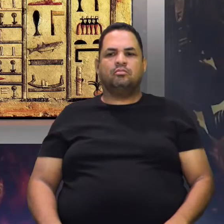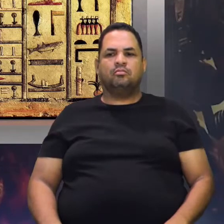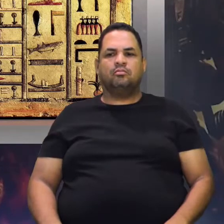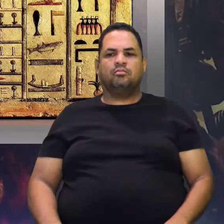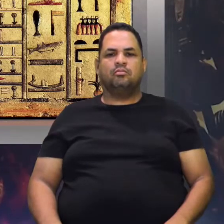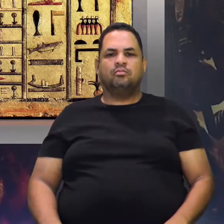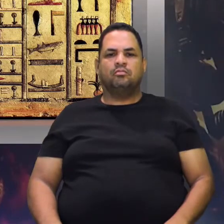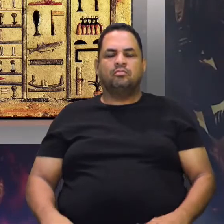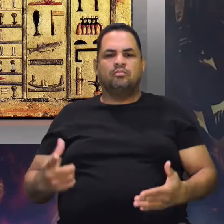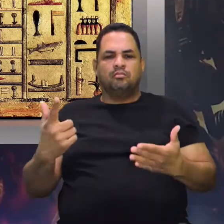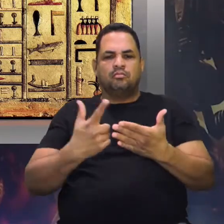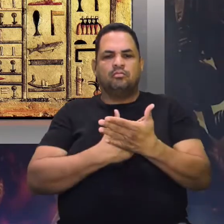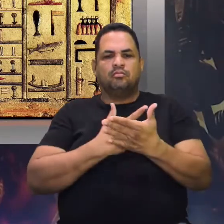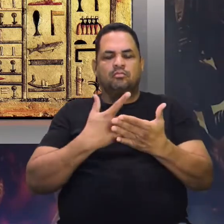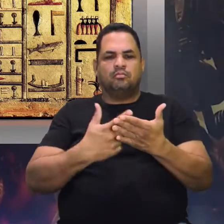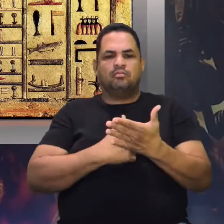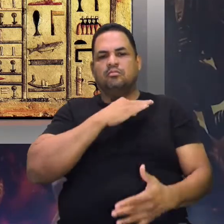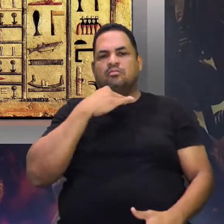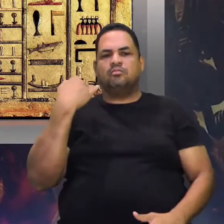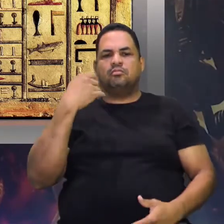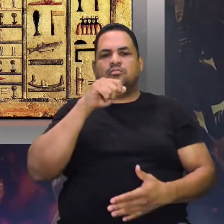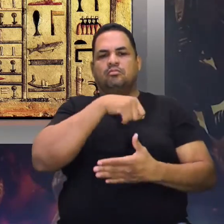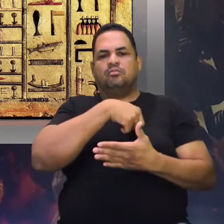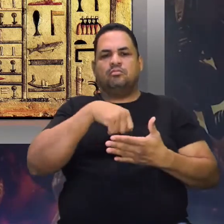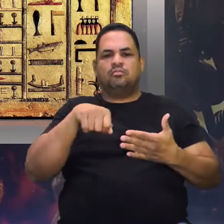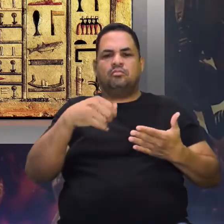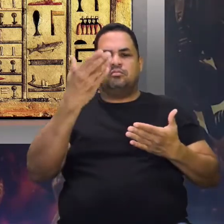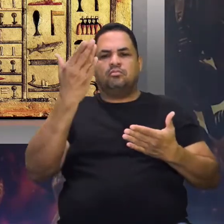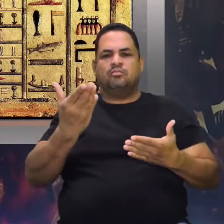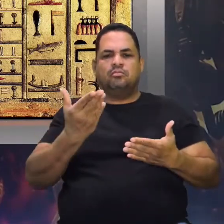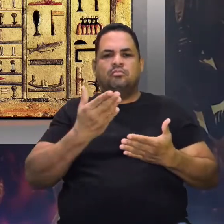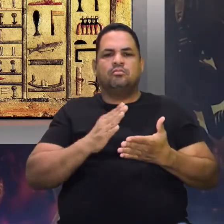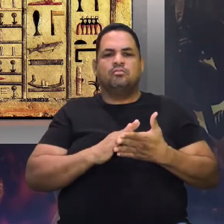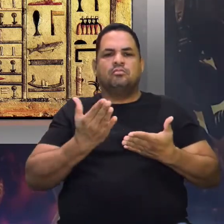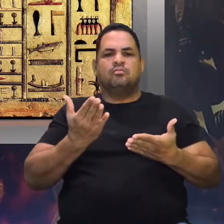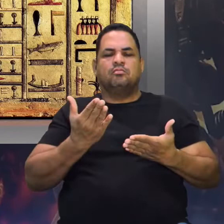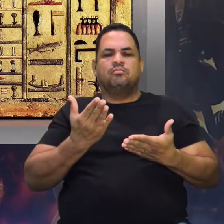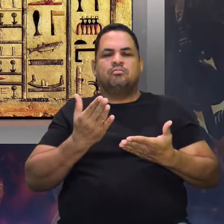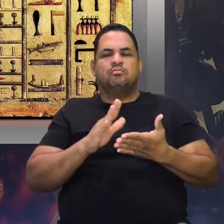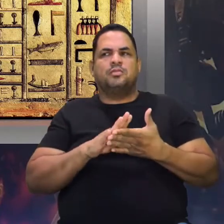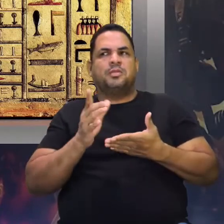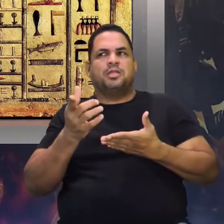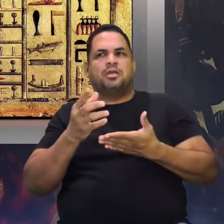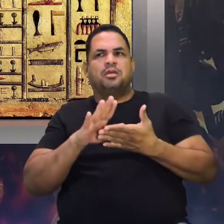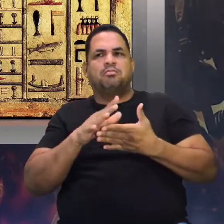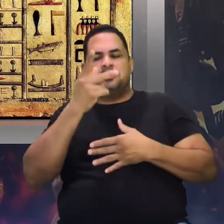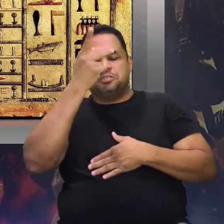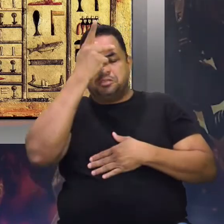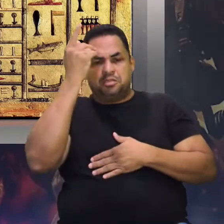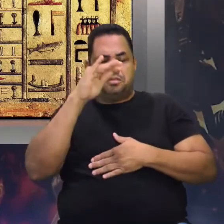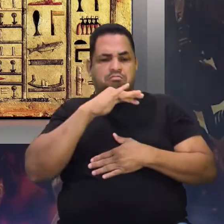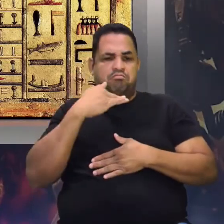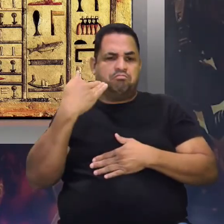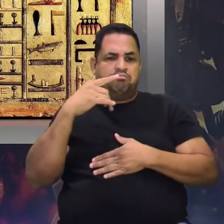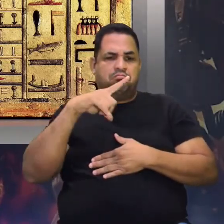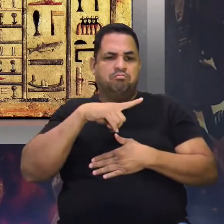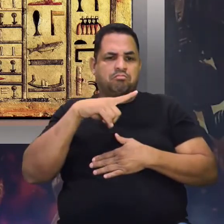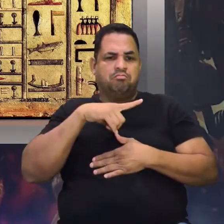Os livros dos mortos eram escritos em hieróglifos. A pessoa que morria tinha